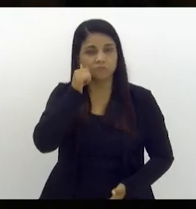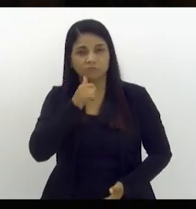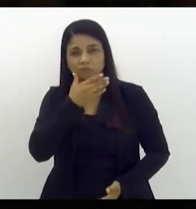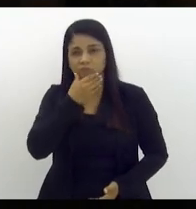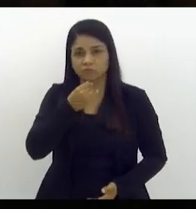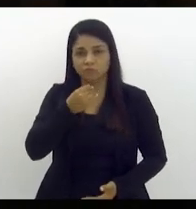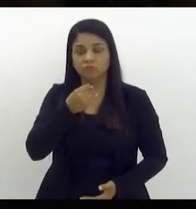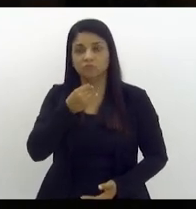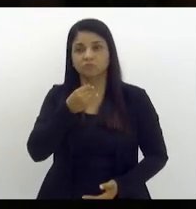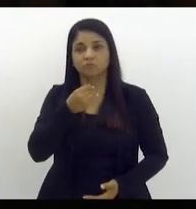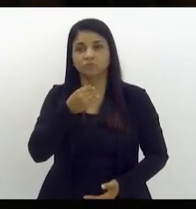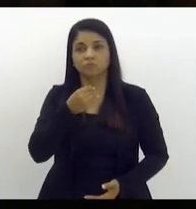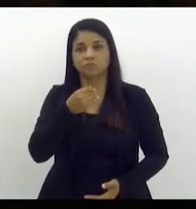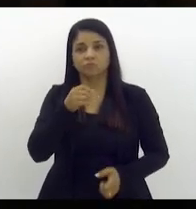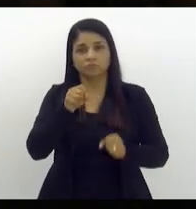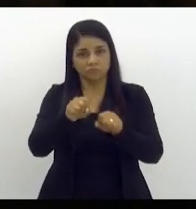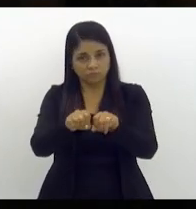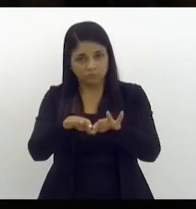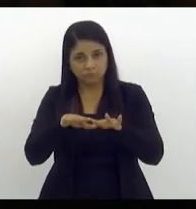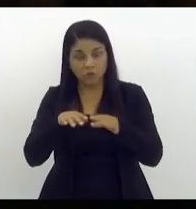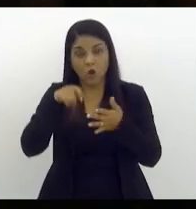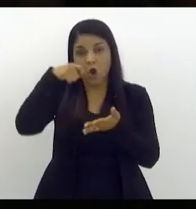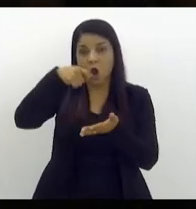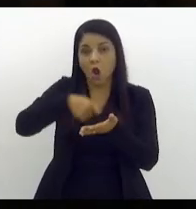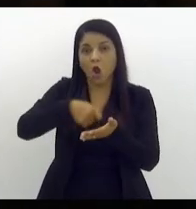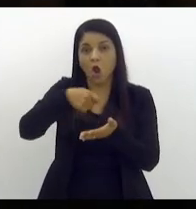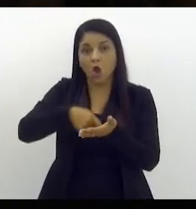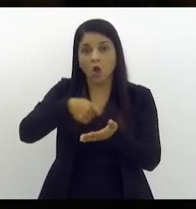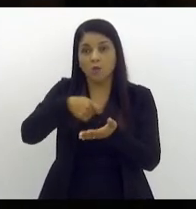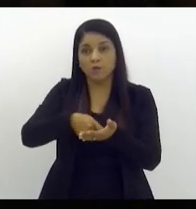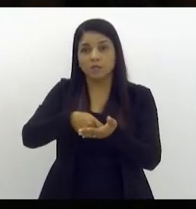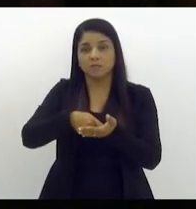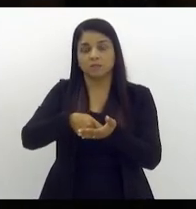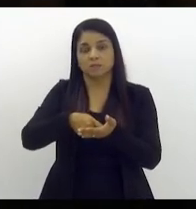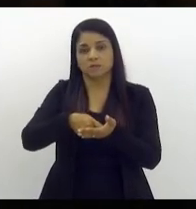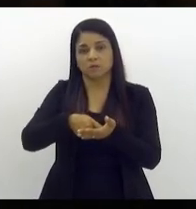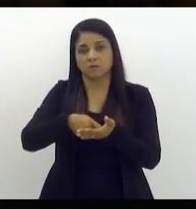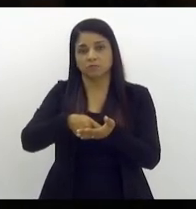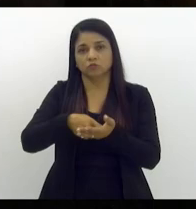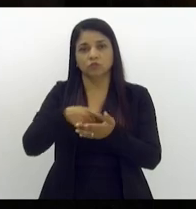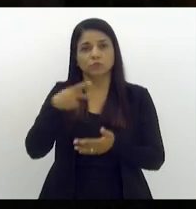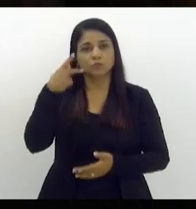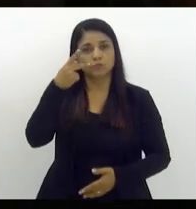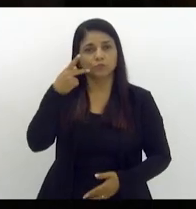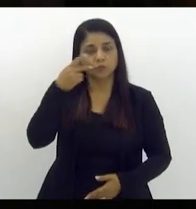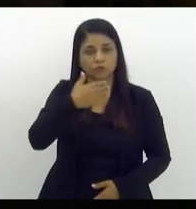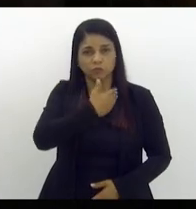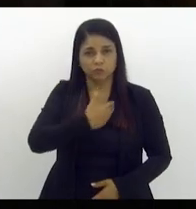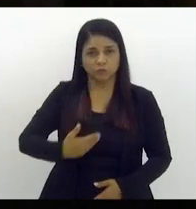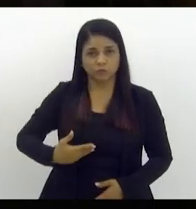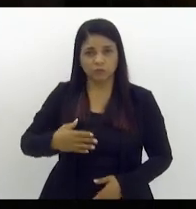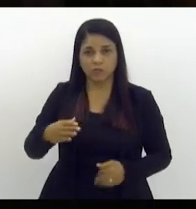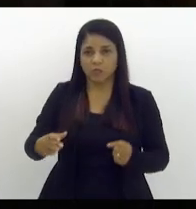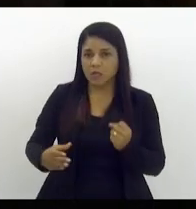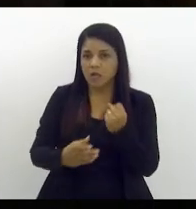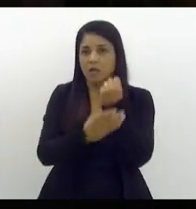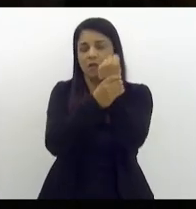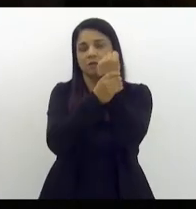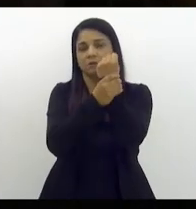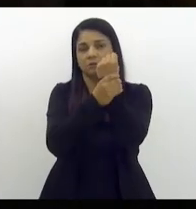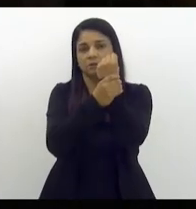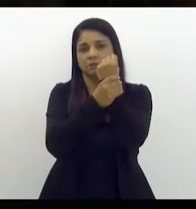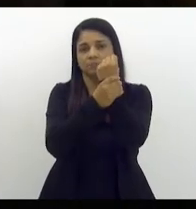que têm a obrigação de legislar sobre políticas públicas que garantam a